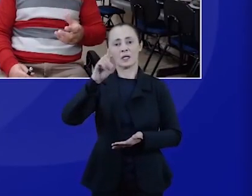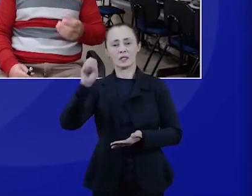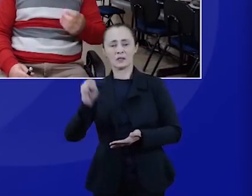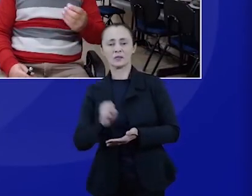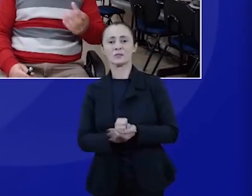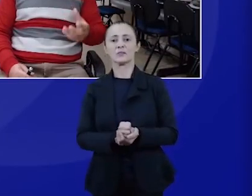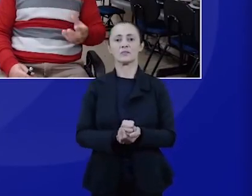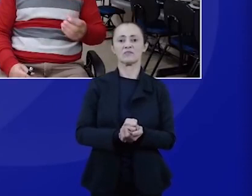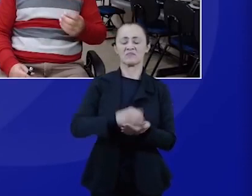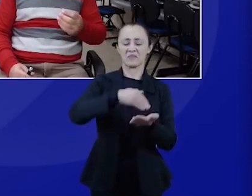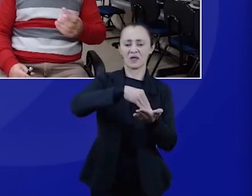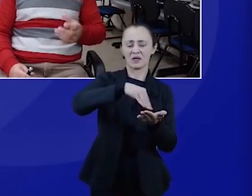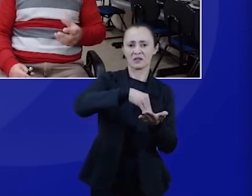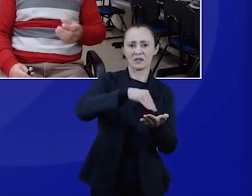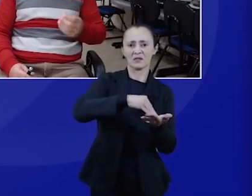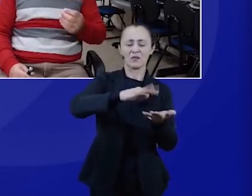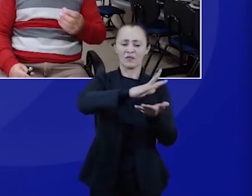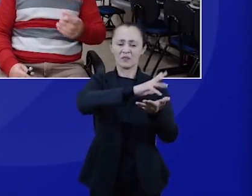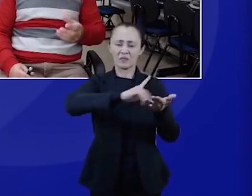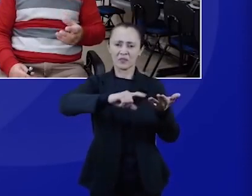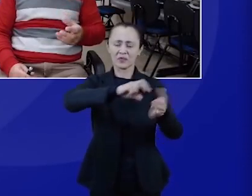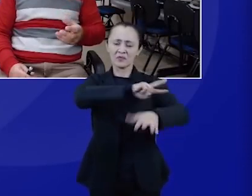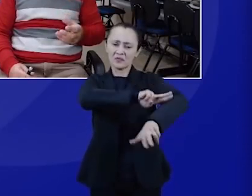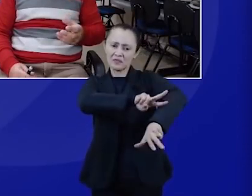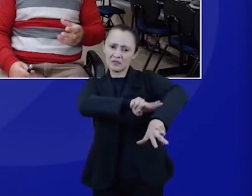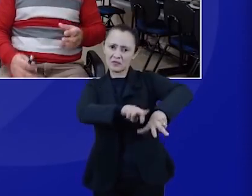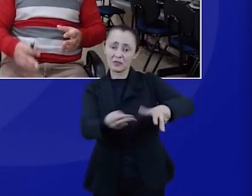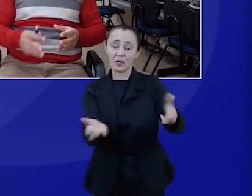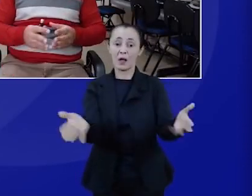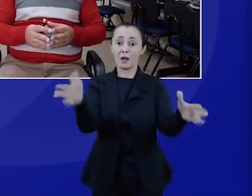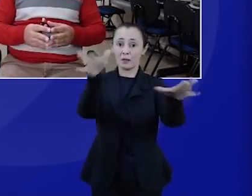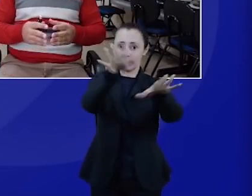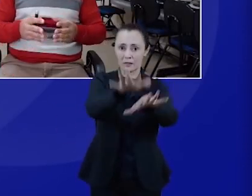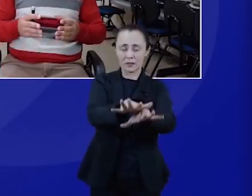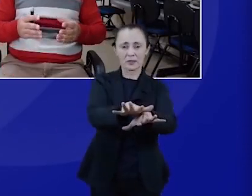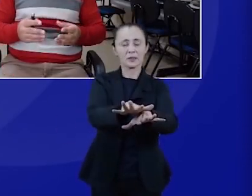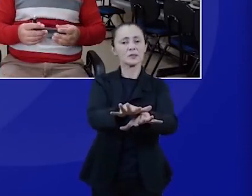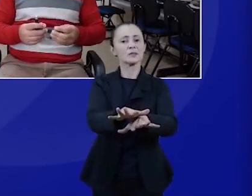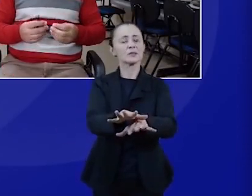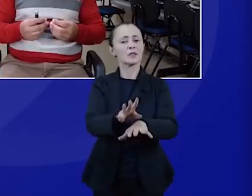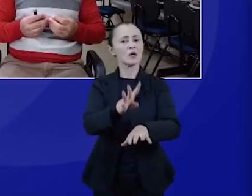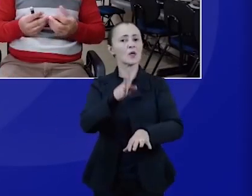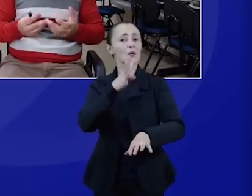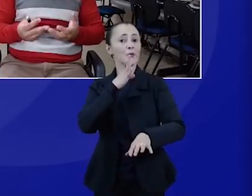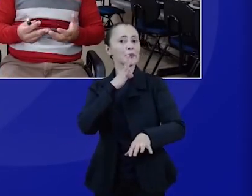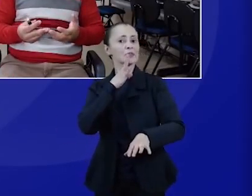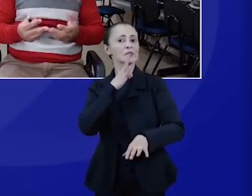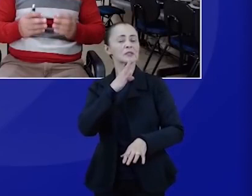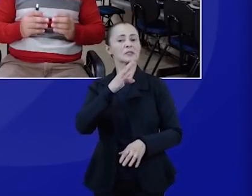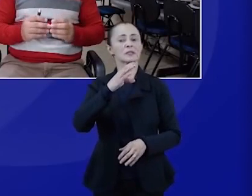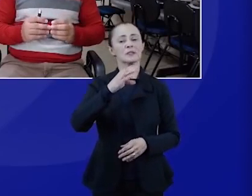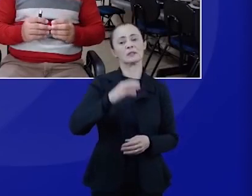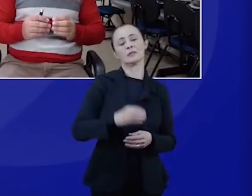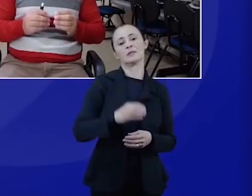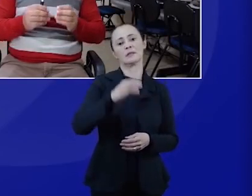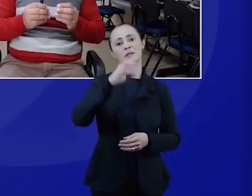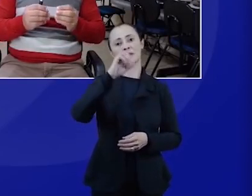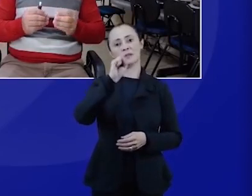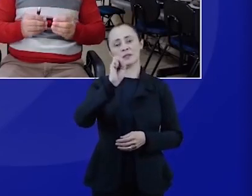Educação Continuada, Alfabetização, Diversidade e Inclusão, ela passa a ser conhecida como SEMESP, ou